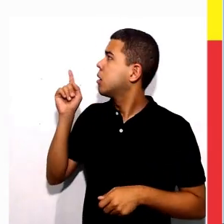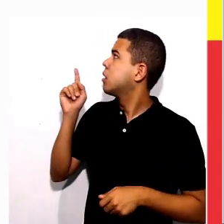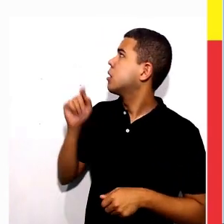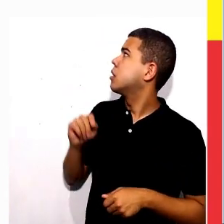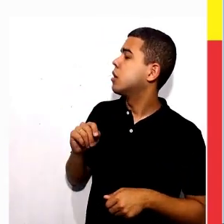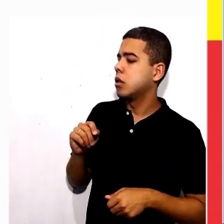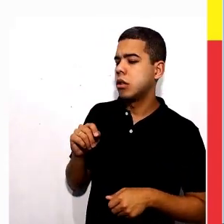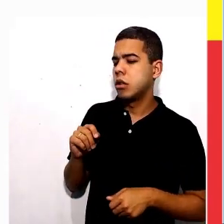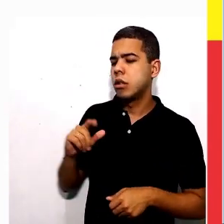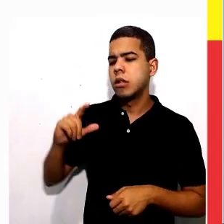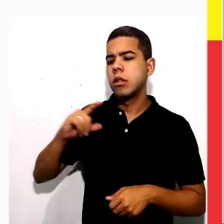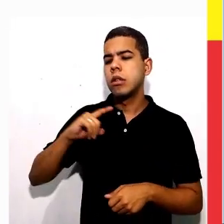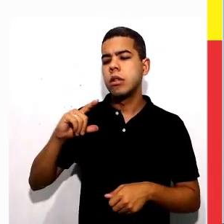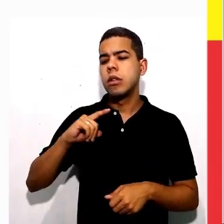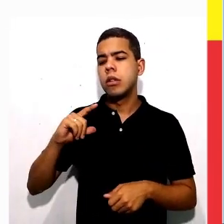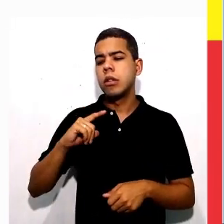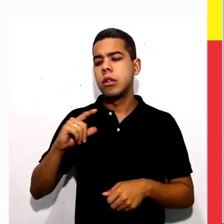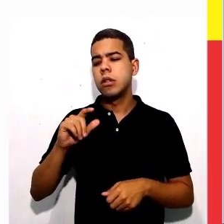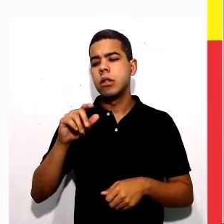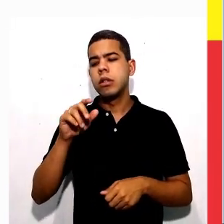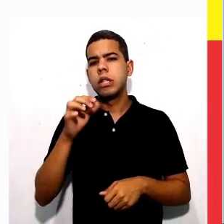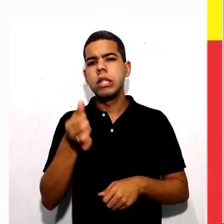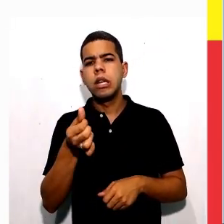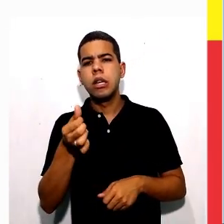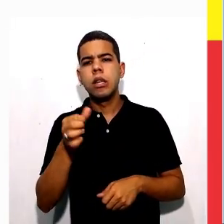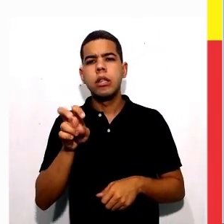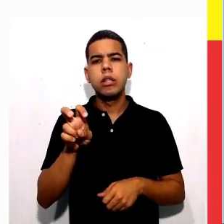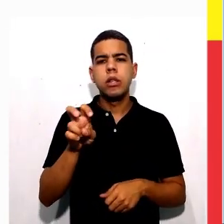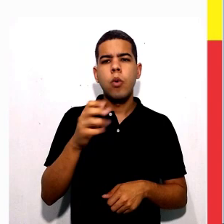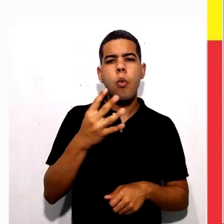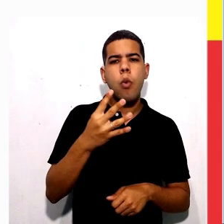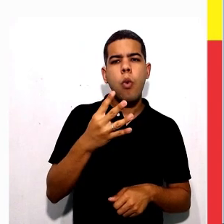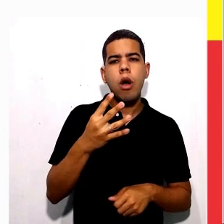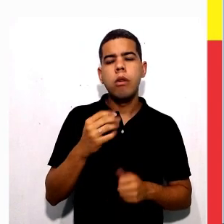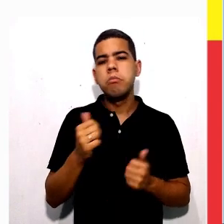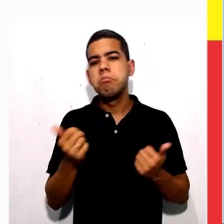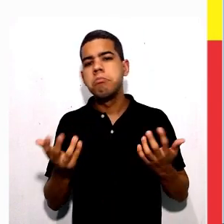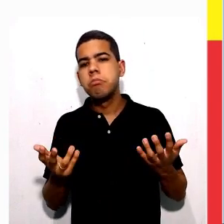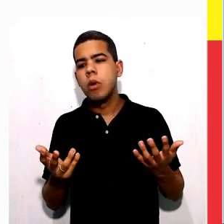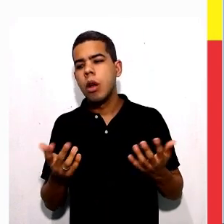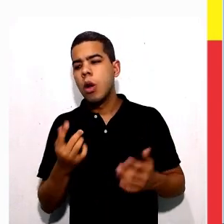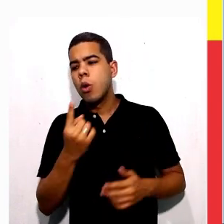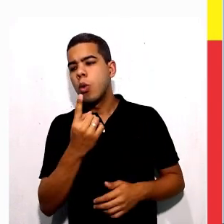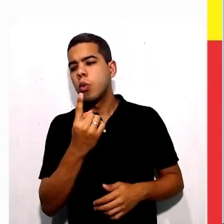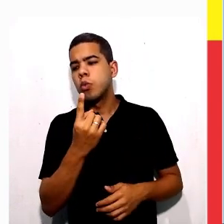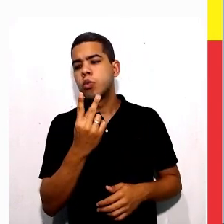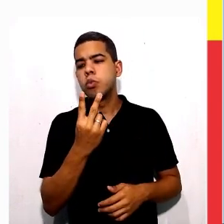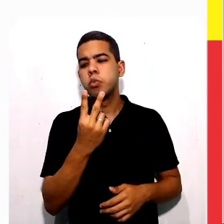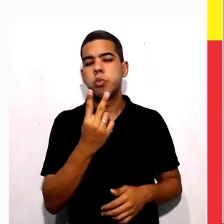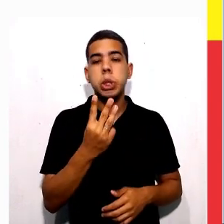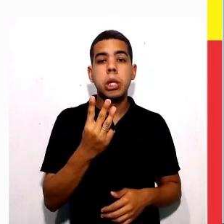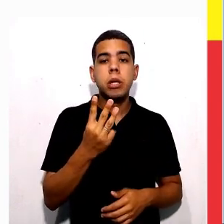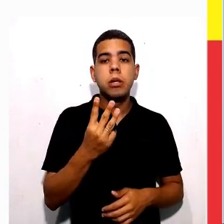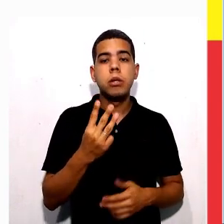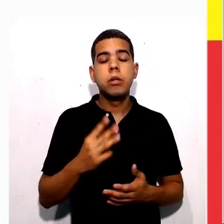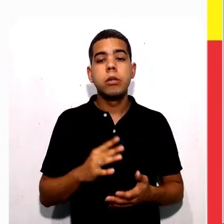5, quer dizer, 6, 5, 4. Show de bola. 1, 2,